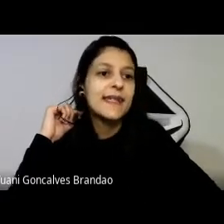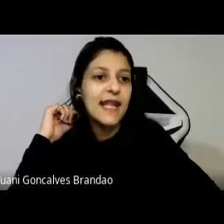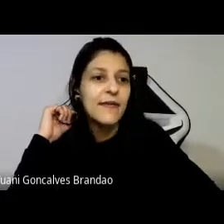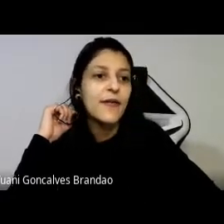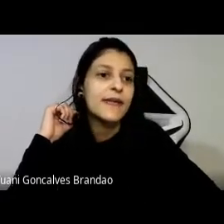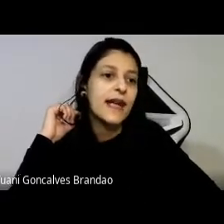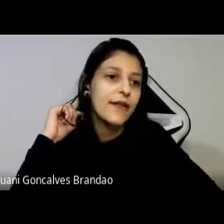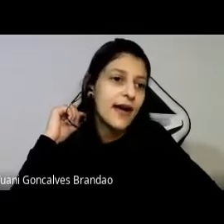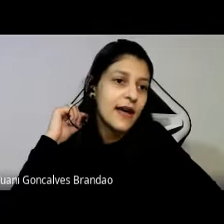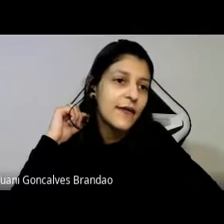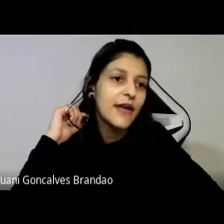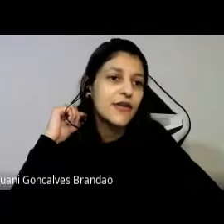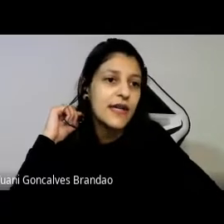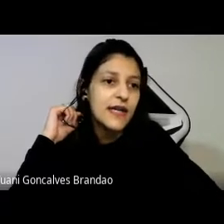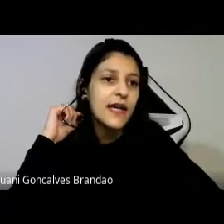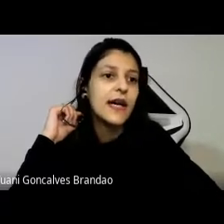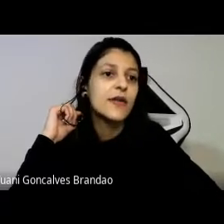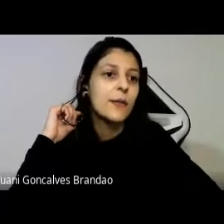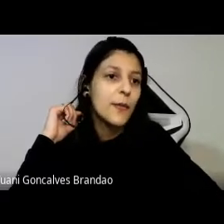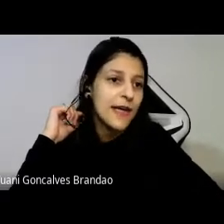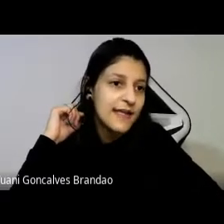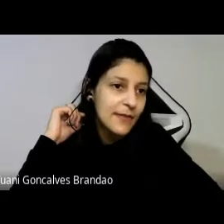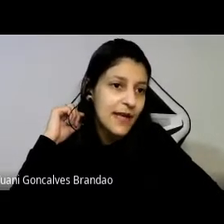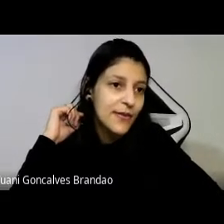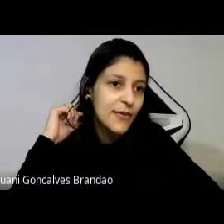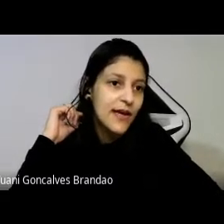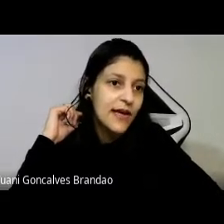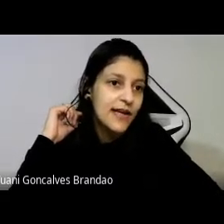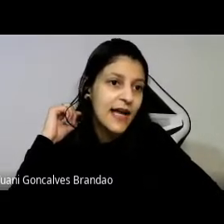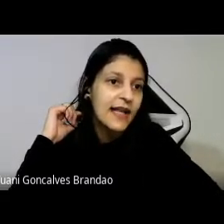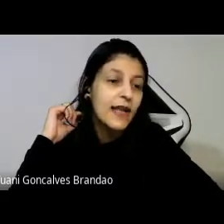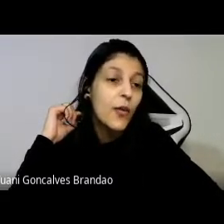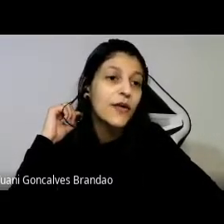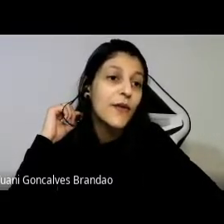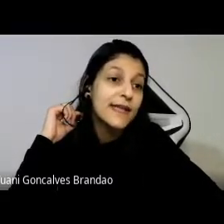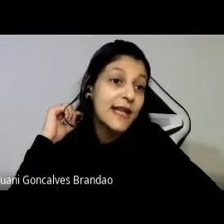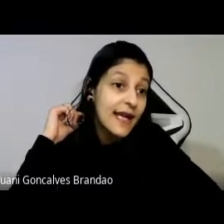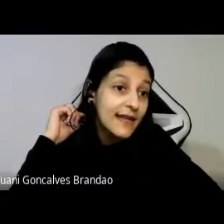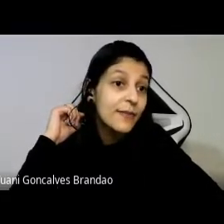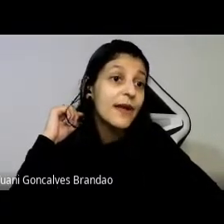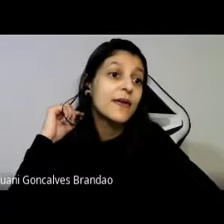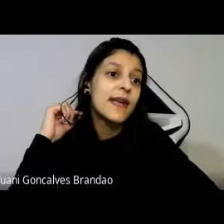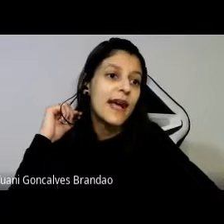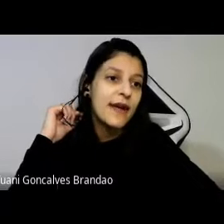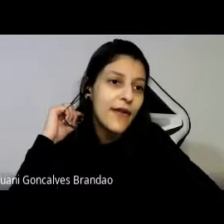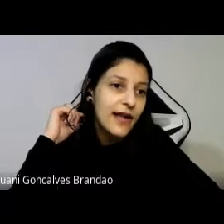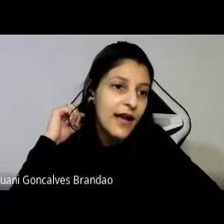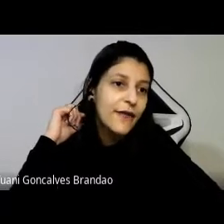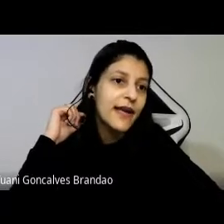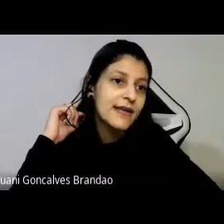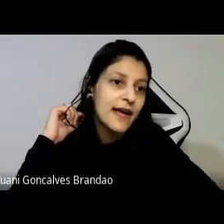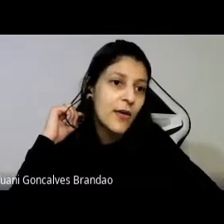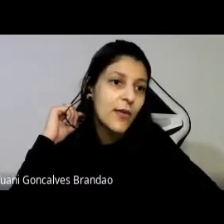você escreve, você é levado a refletir sobre um pensamento. Né? Então, quando você lê também, você é